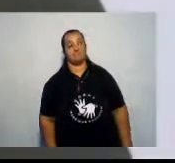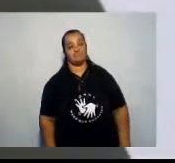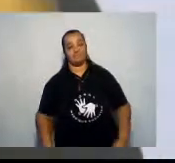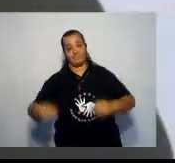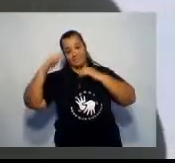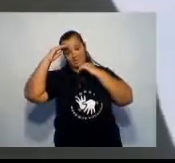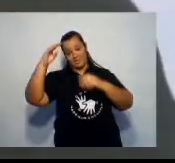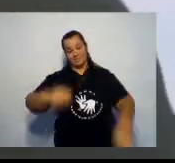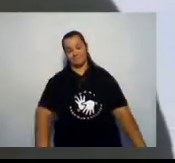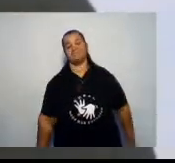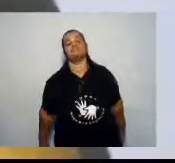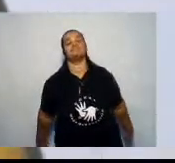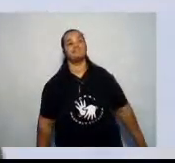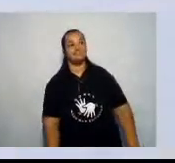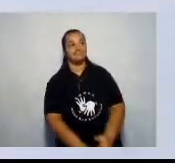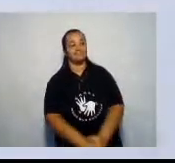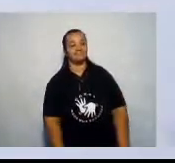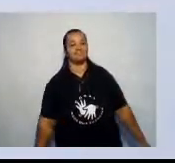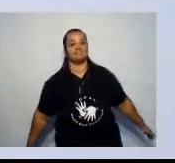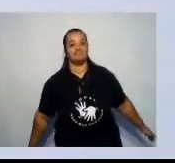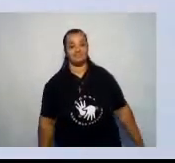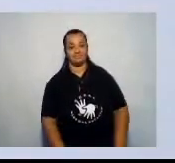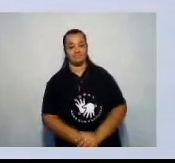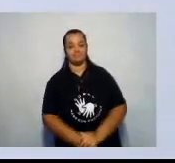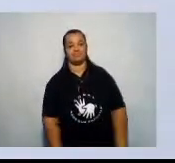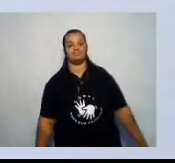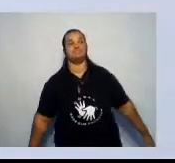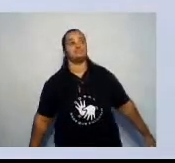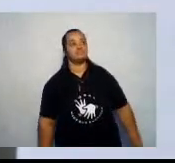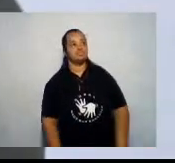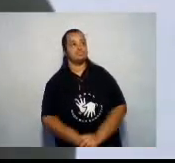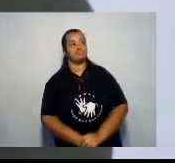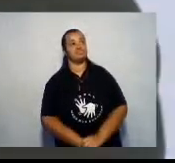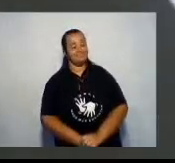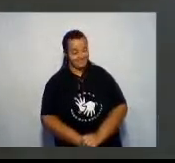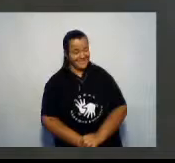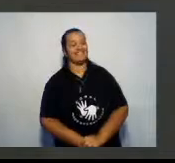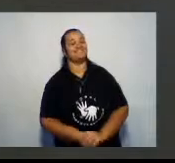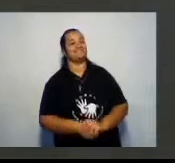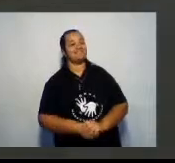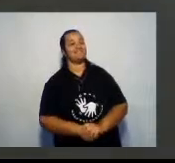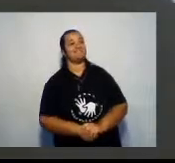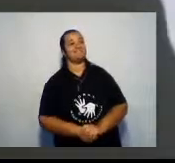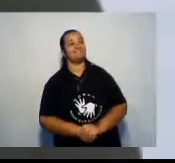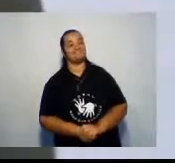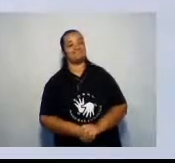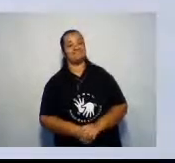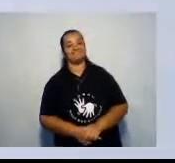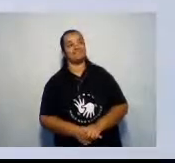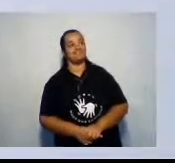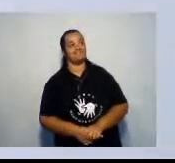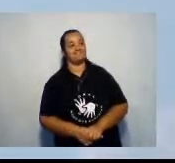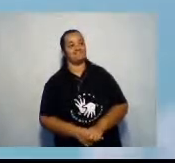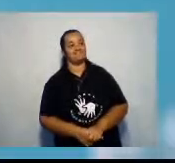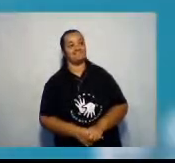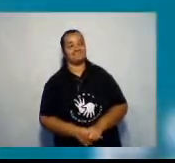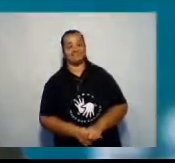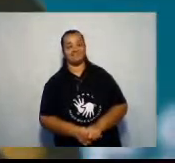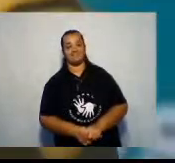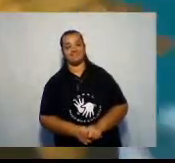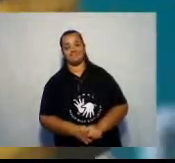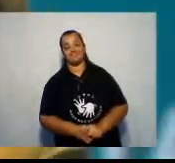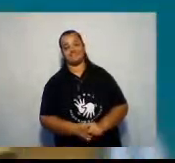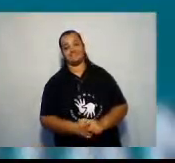à produção que preparou, né? Que teve essa brilhante ideia de interagir com o público. Inara, obrigada, viu, por estar aí transmitindo a